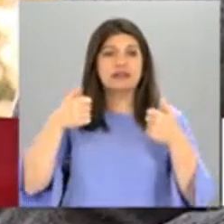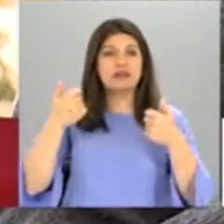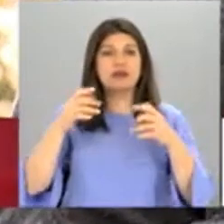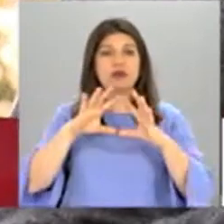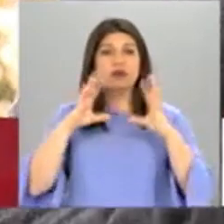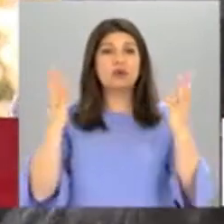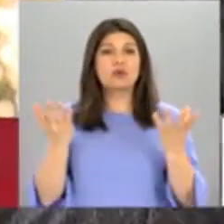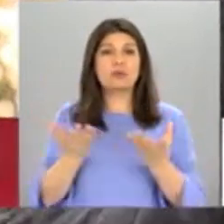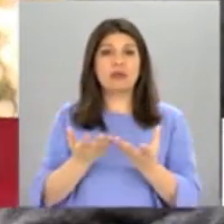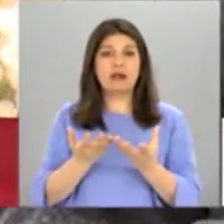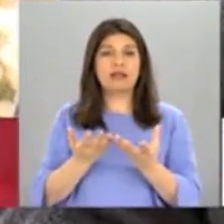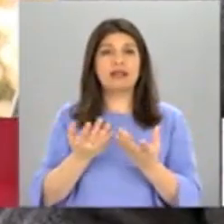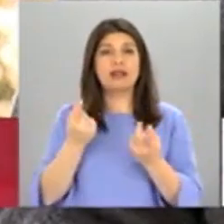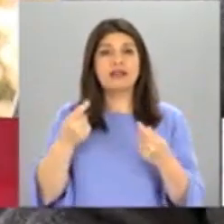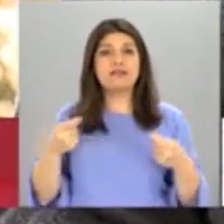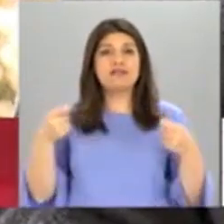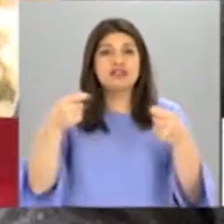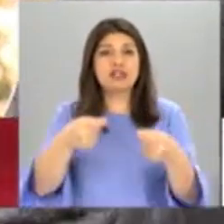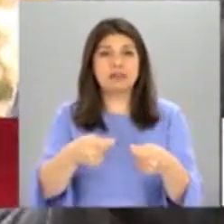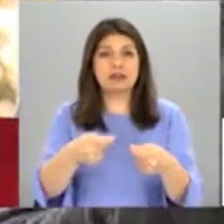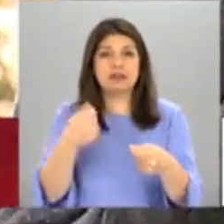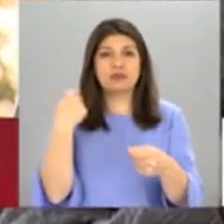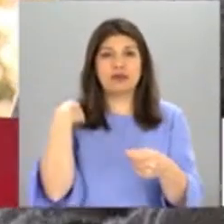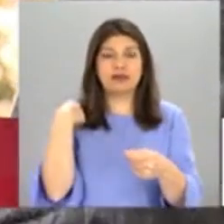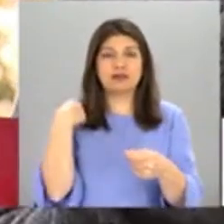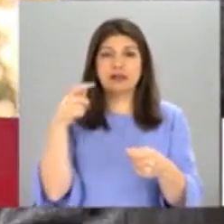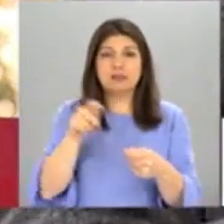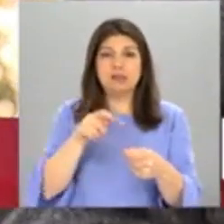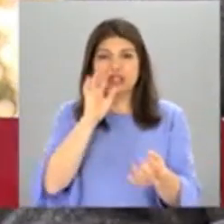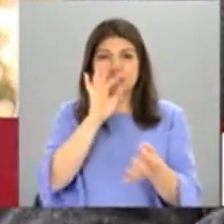investimento imobiliário em poucos meses, a partir